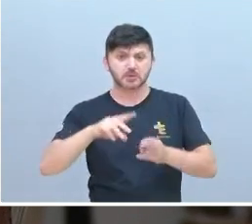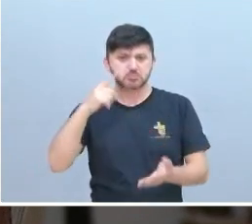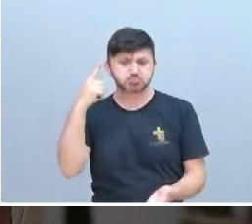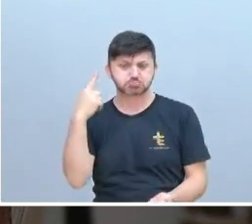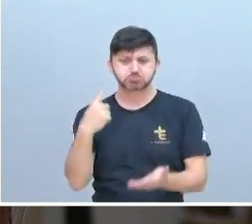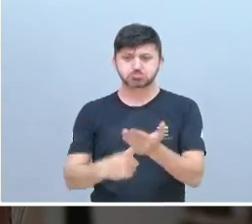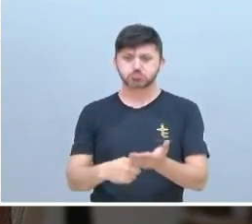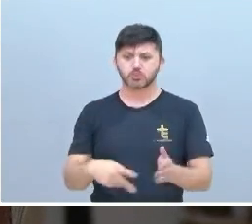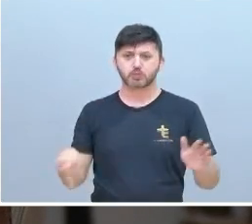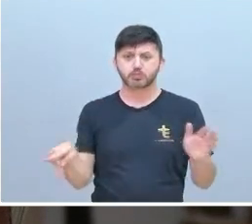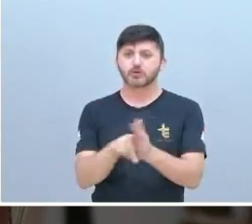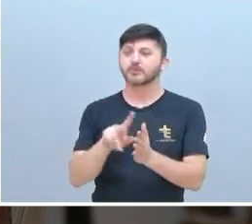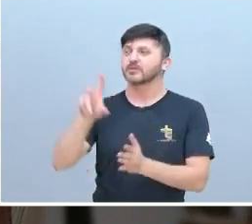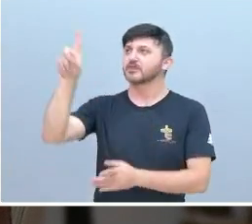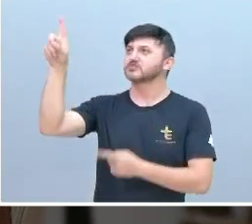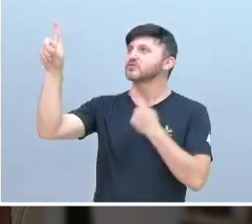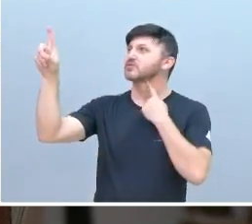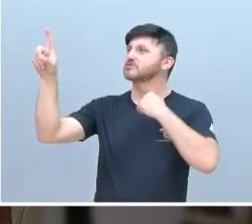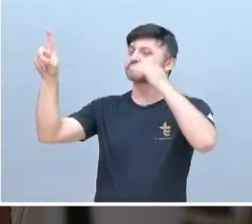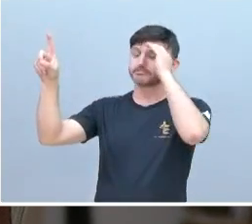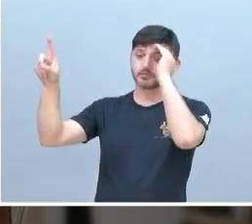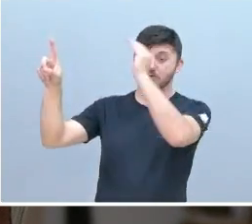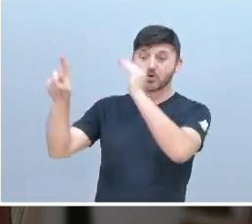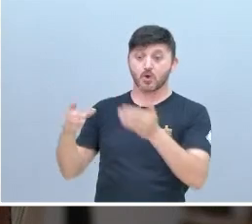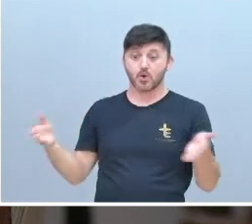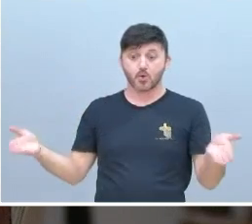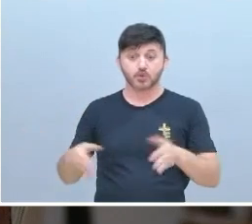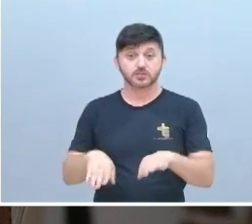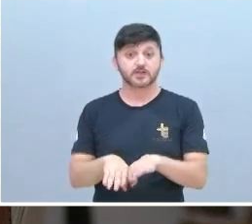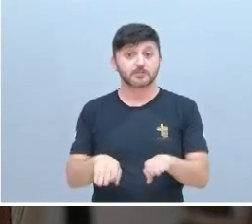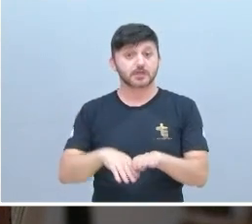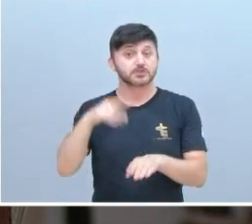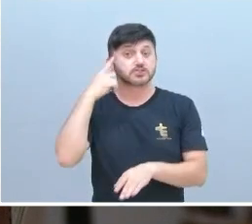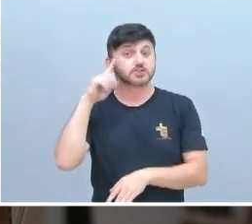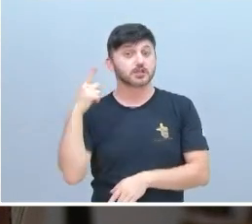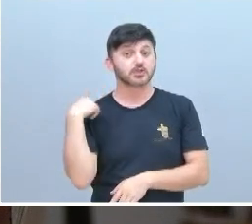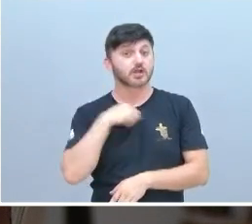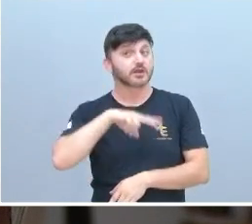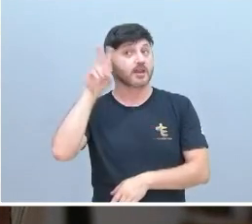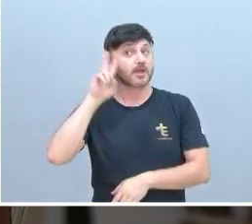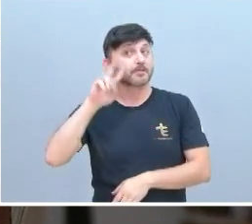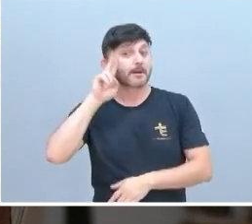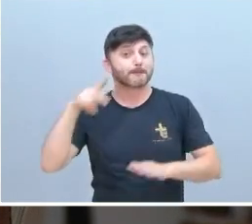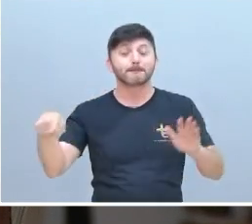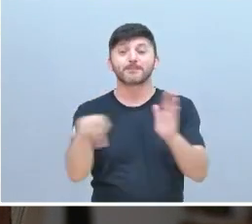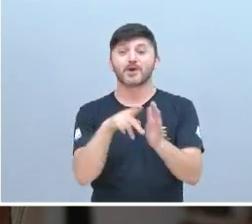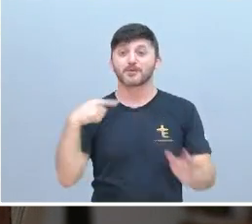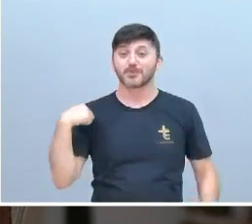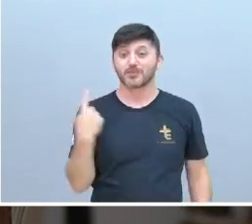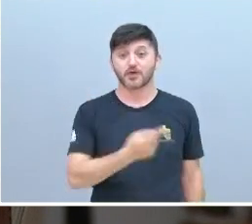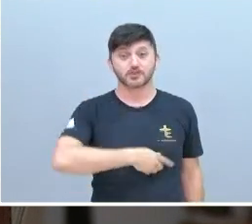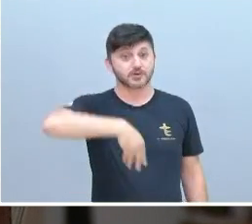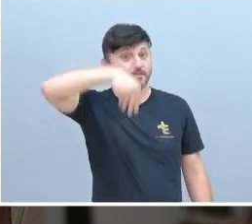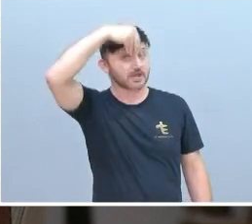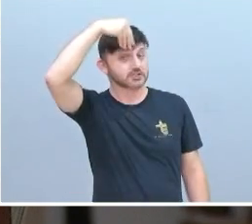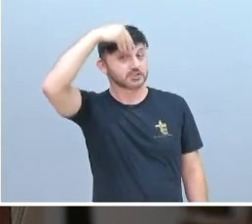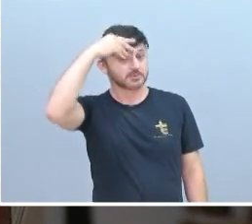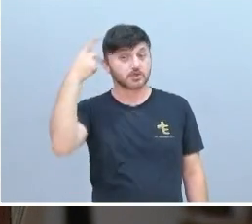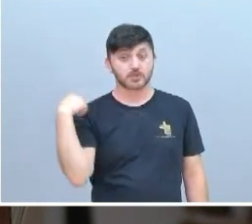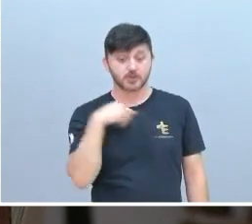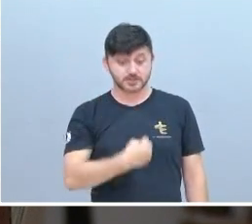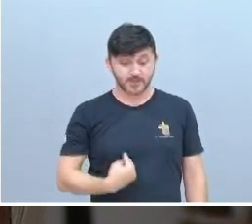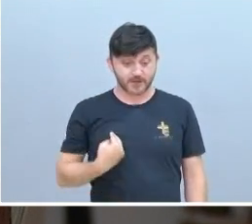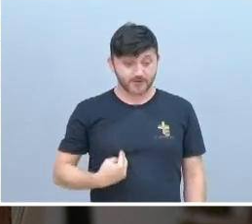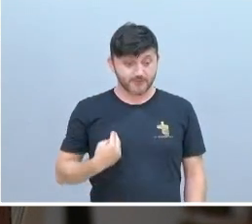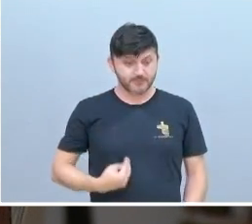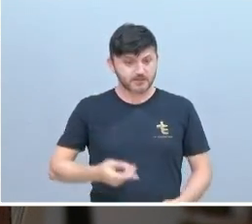desígnio redentor do Pai. Hoje também é dia de recordar o nosso próprio batismo, o nosso mergulho na vida